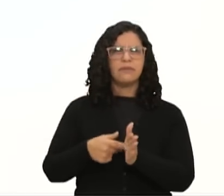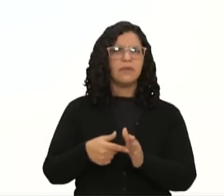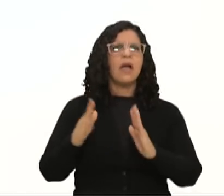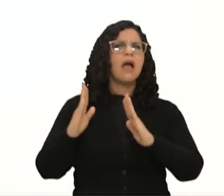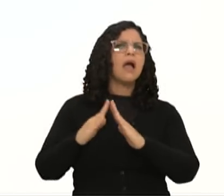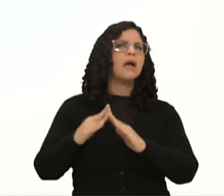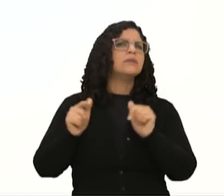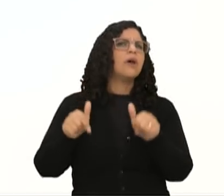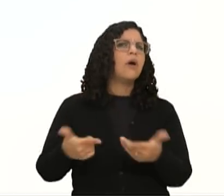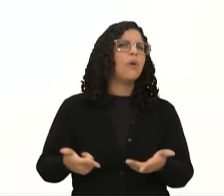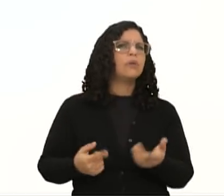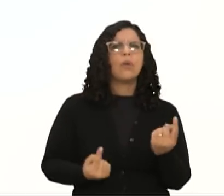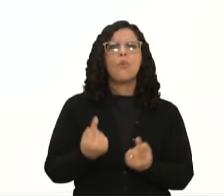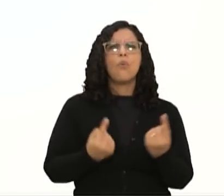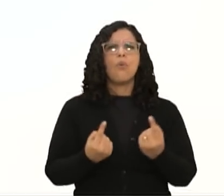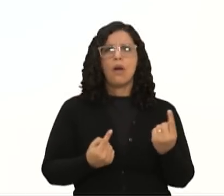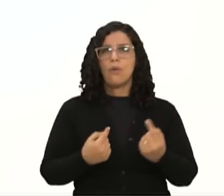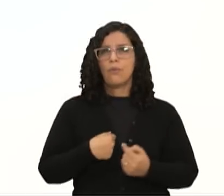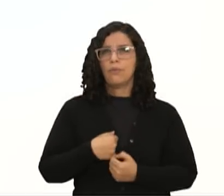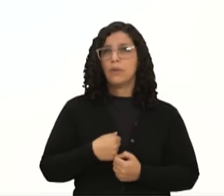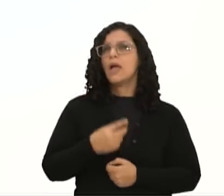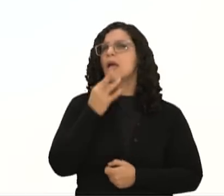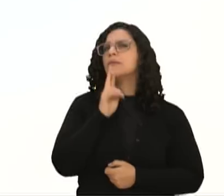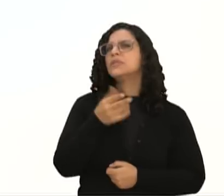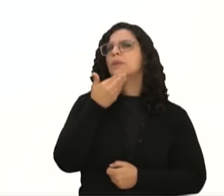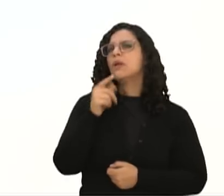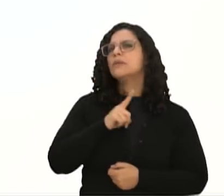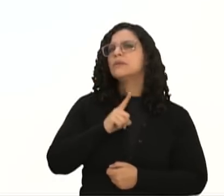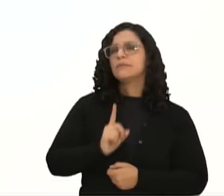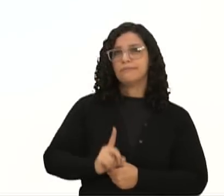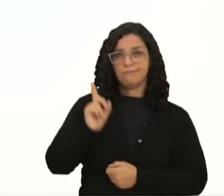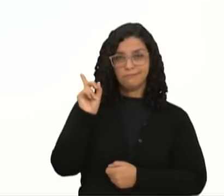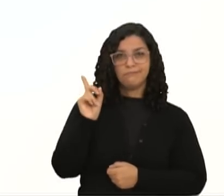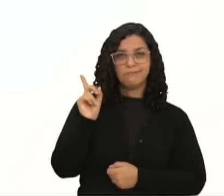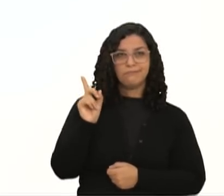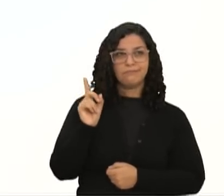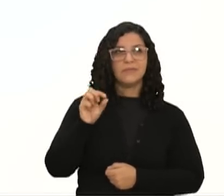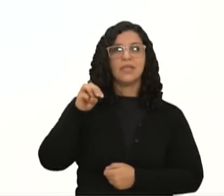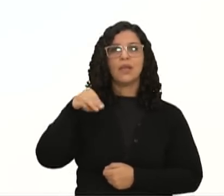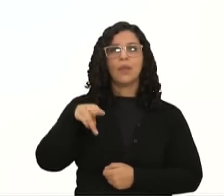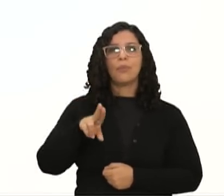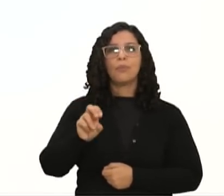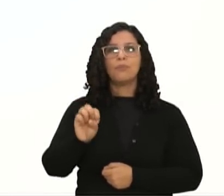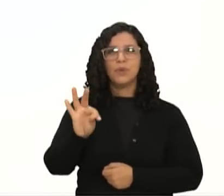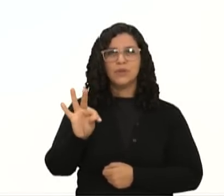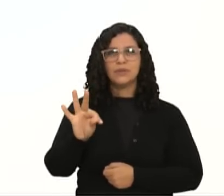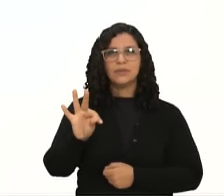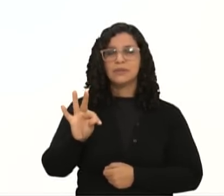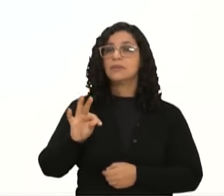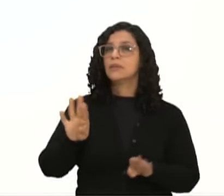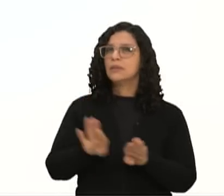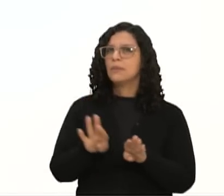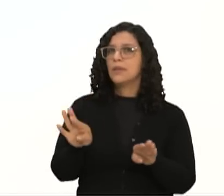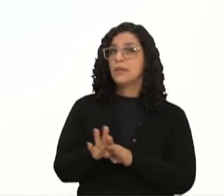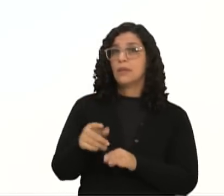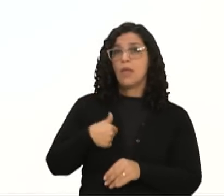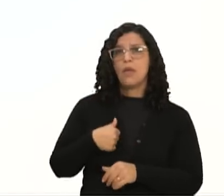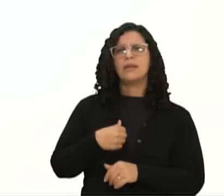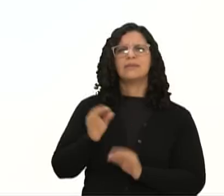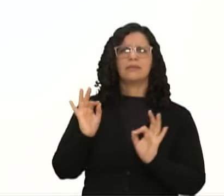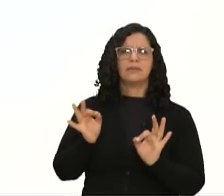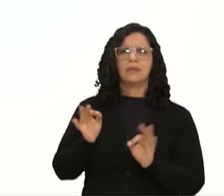uma dedução. Qual então seria a melhor resposta? É claro que o must, que nós usamos para fazer uma